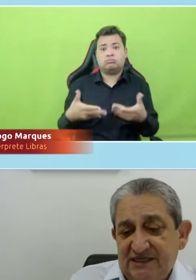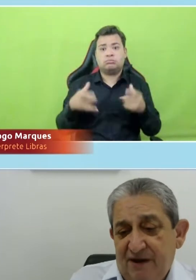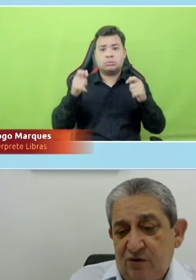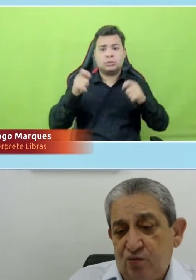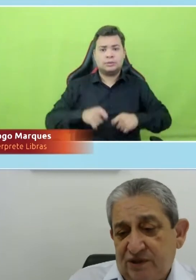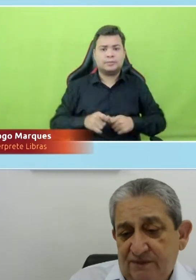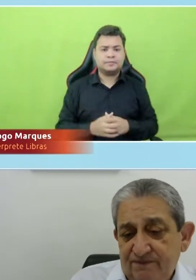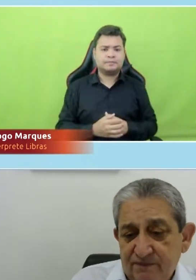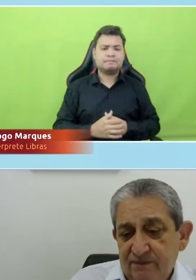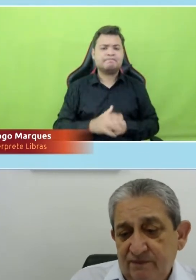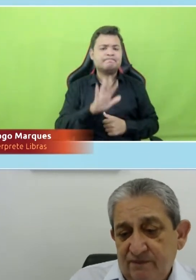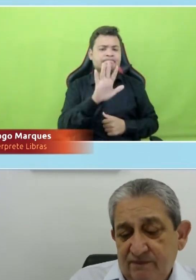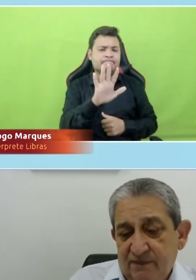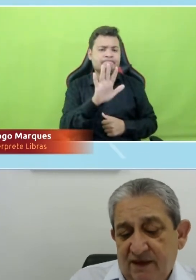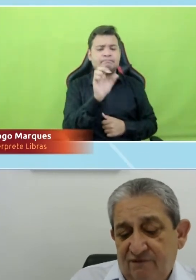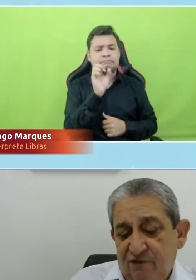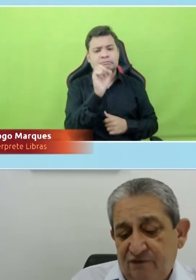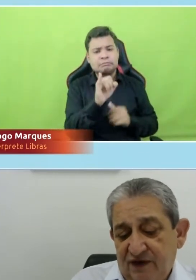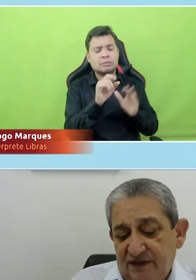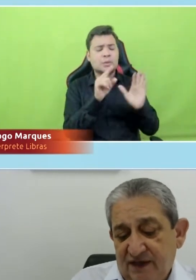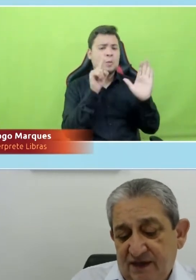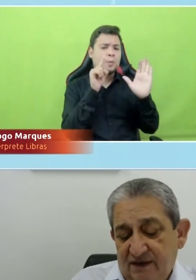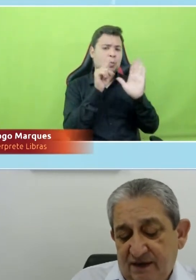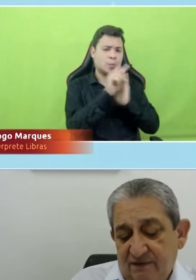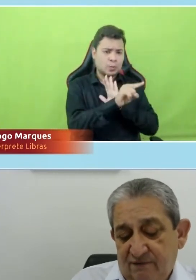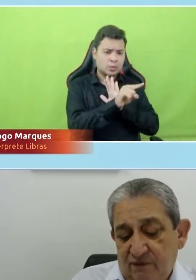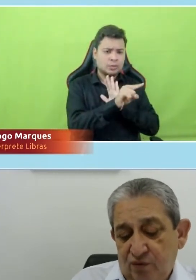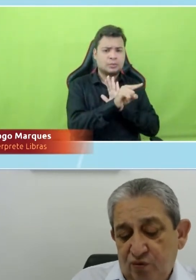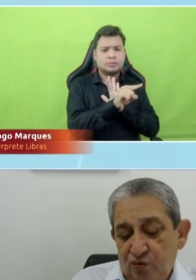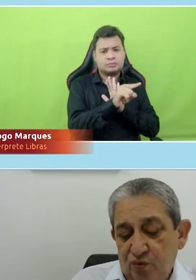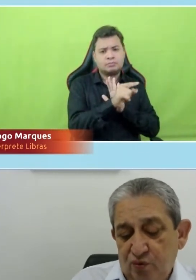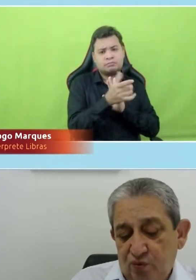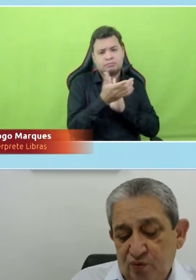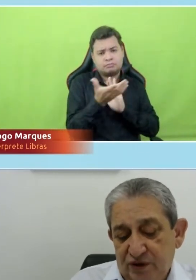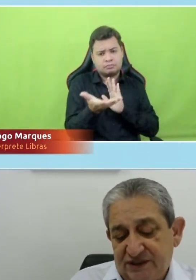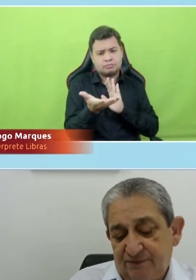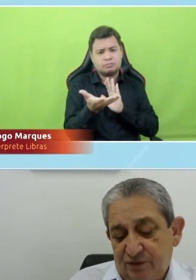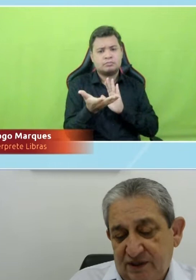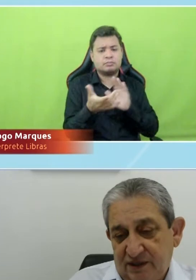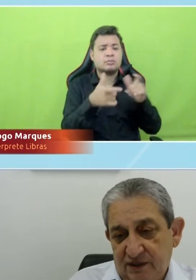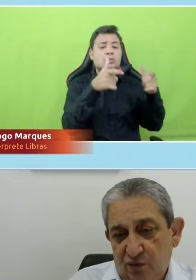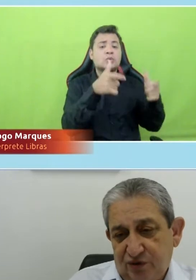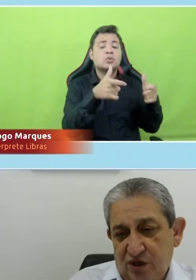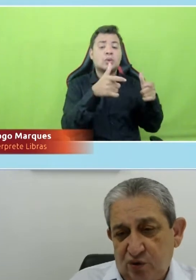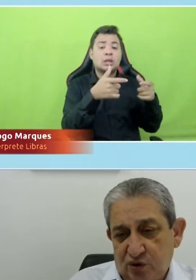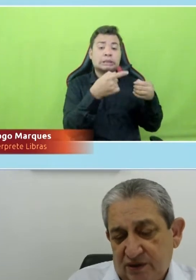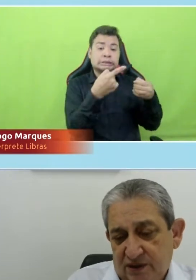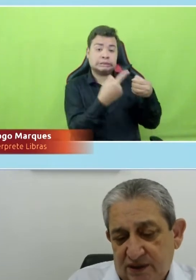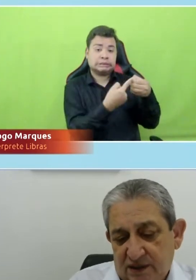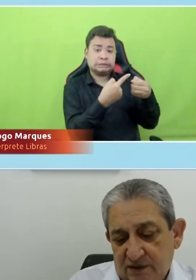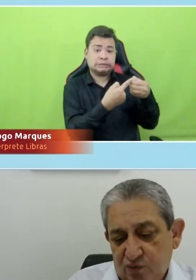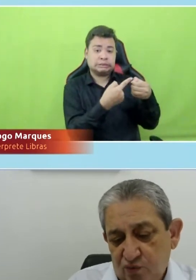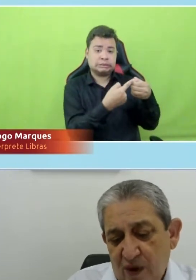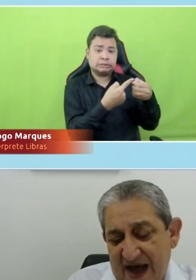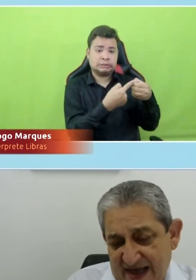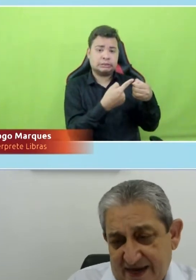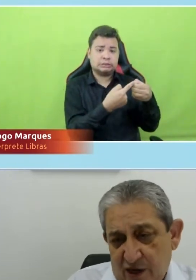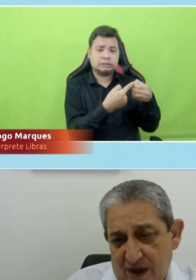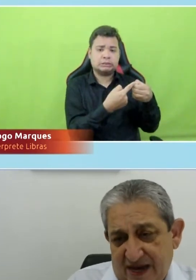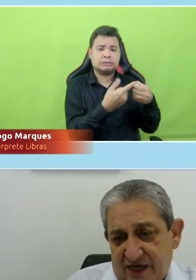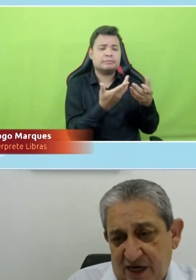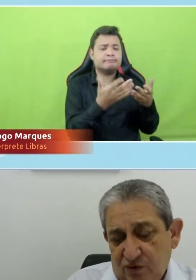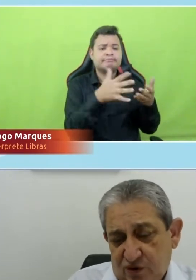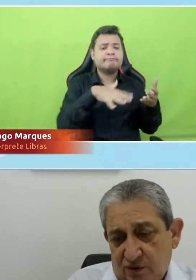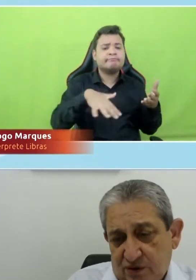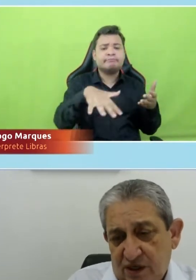essa pergunta for feita num município que não tem numa área, né, numa